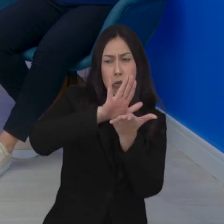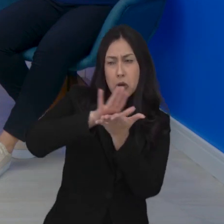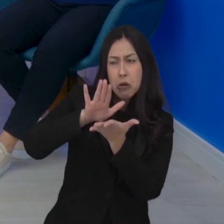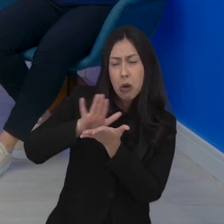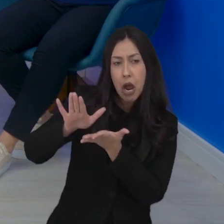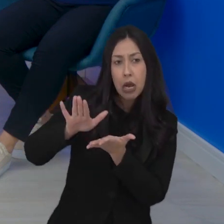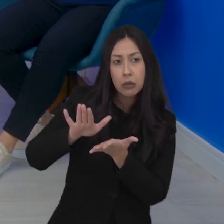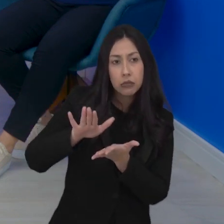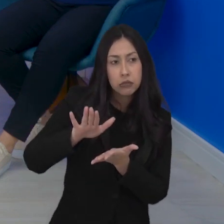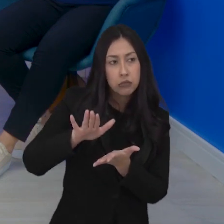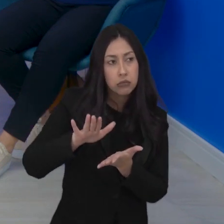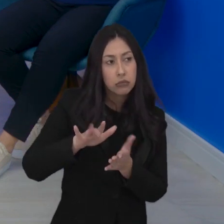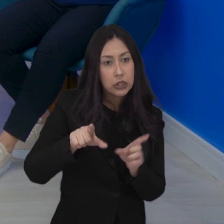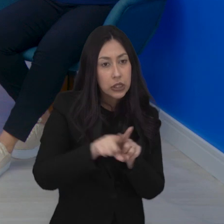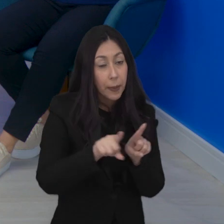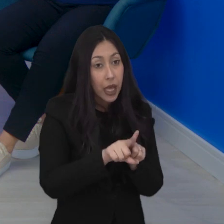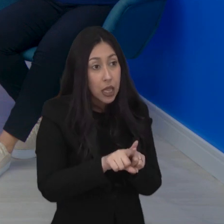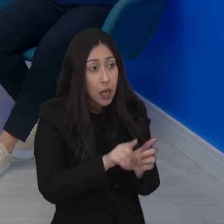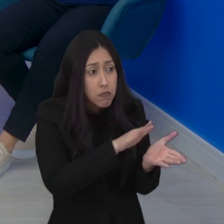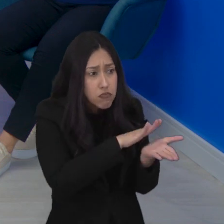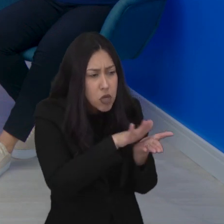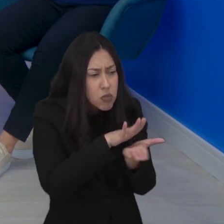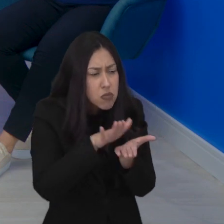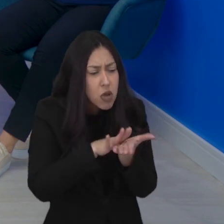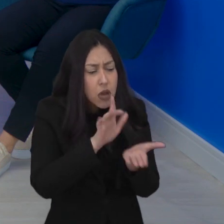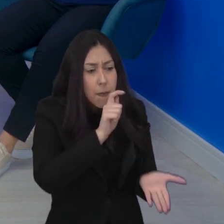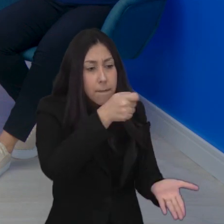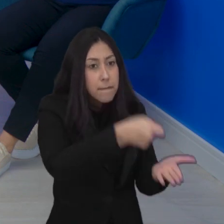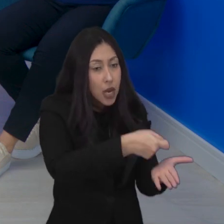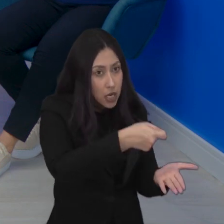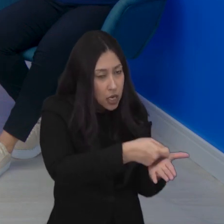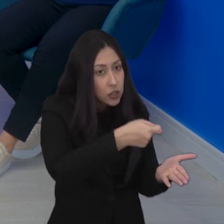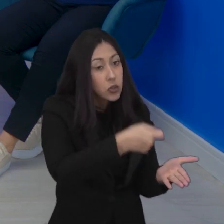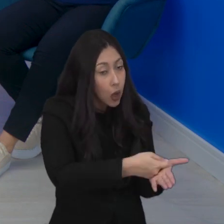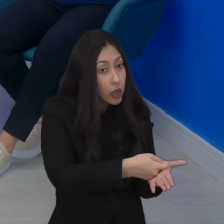correntes e as despesas obrigatórias, as receitas